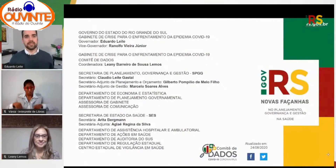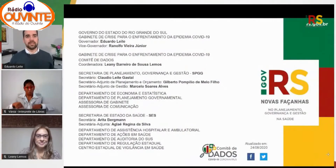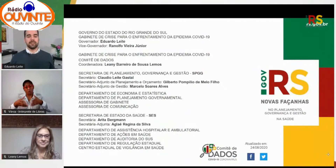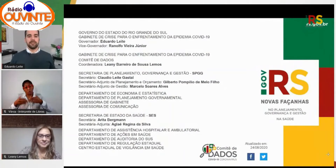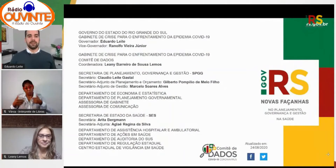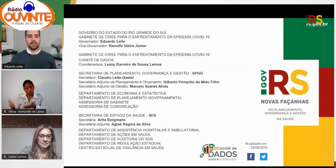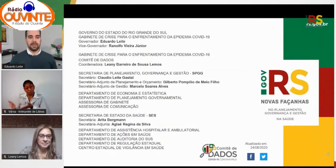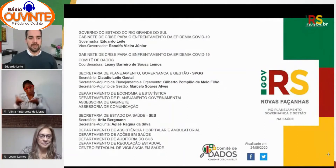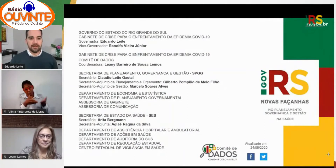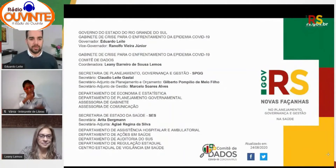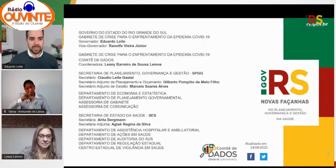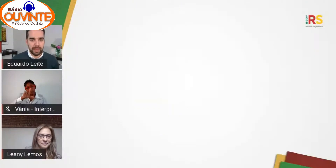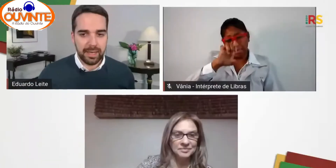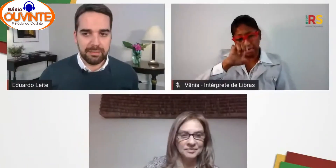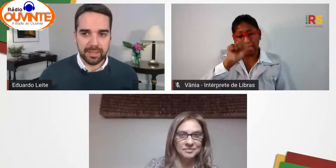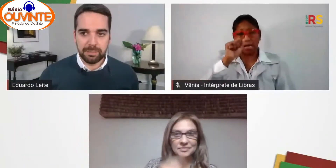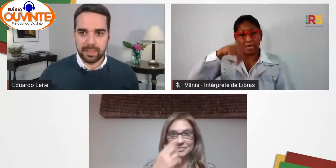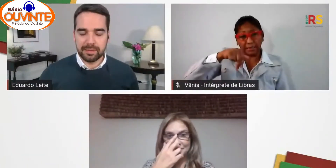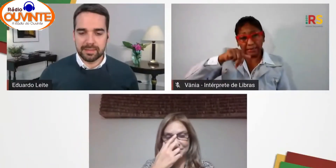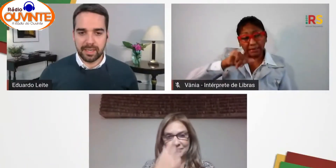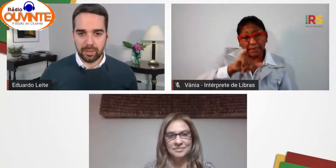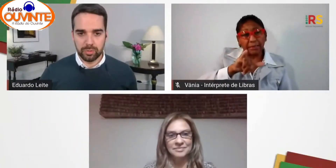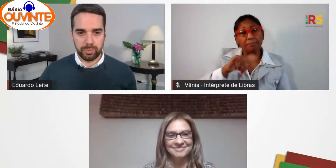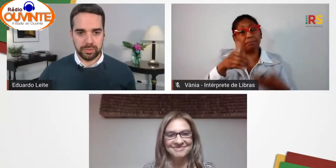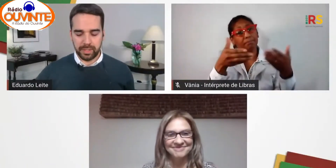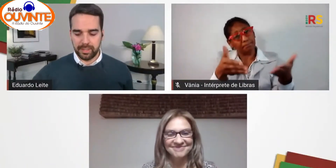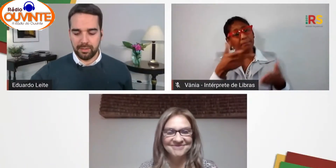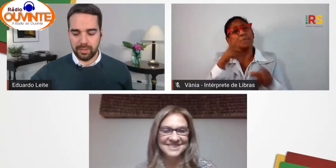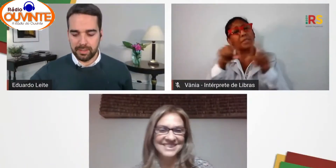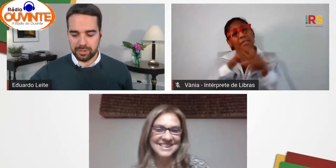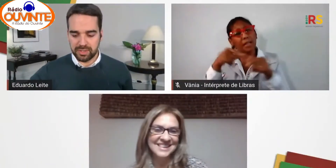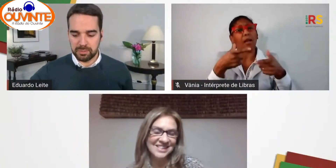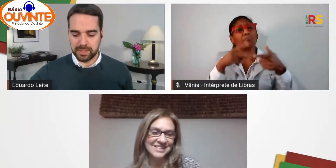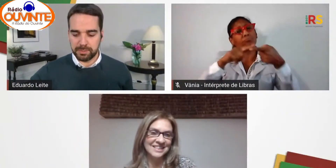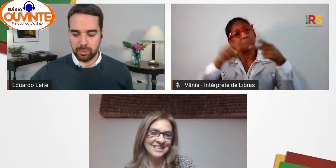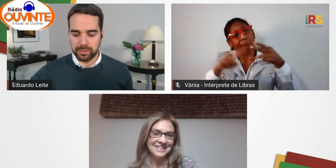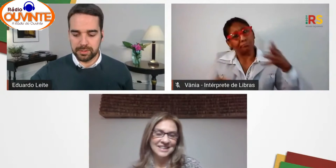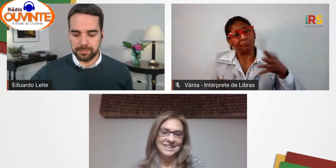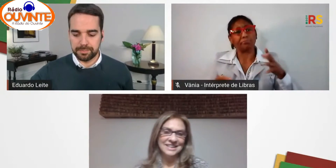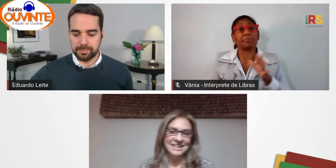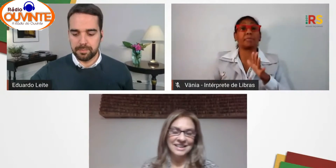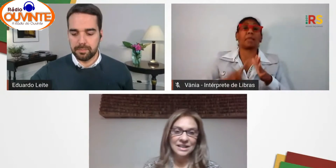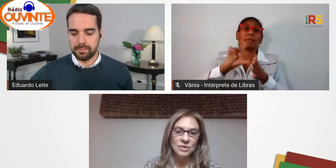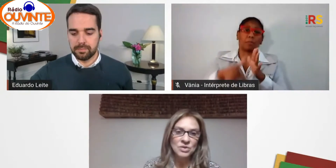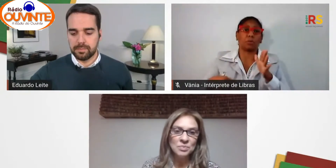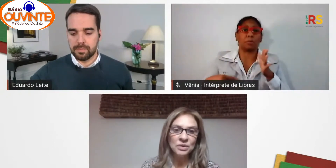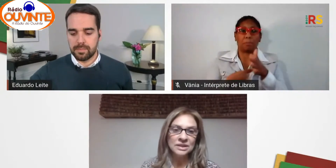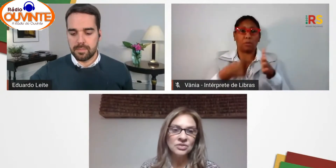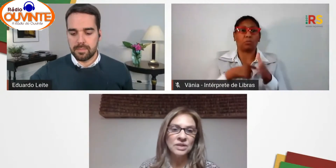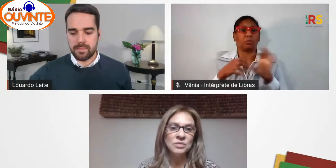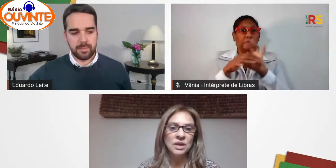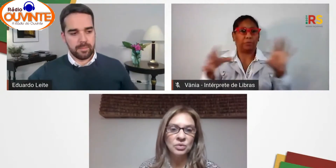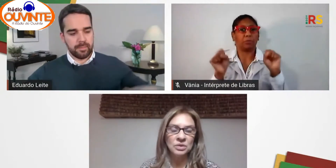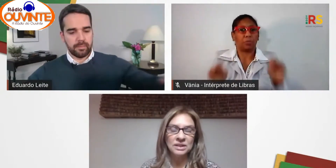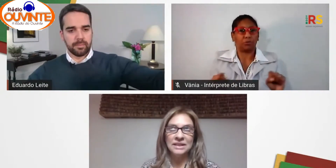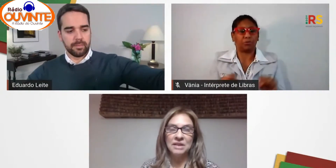possa fazer uso da palavra aí para destacar alguns pontos, Leani, antes de nós irmos para as perguntas.